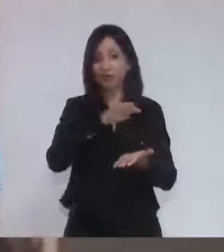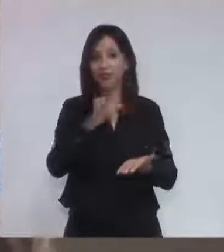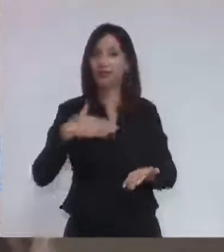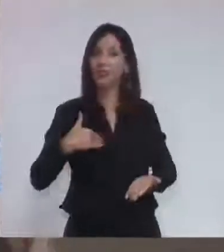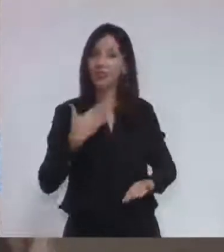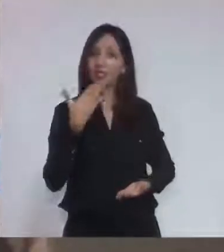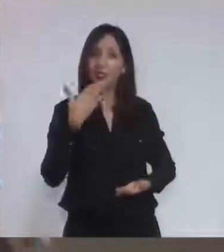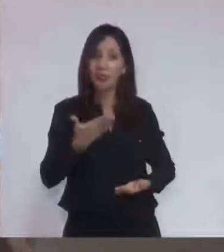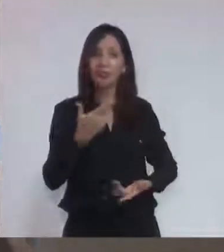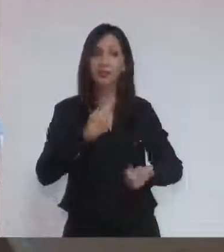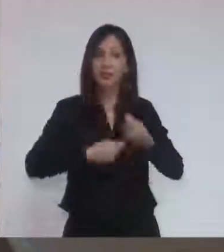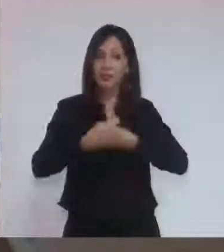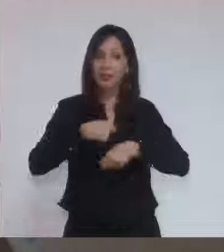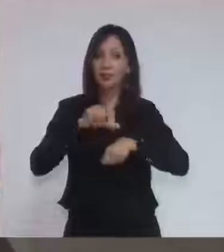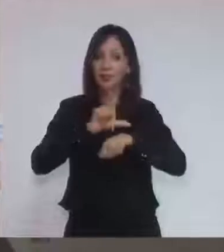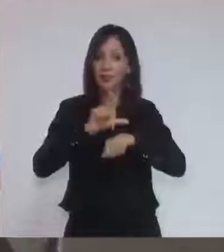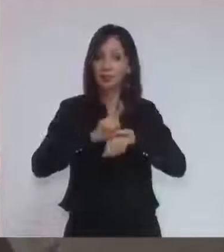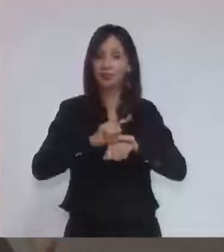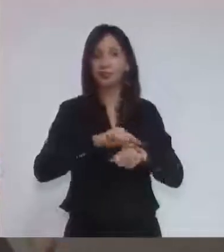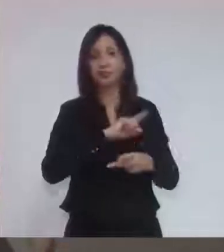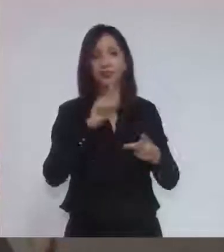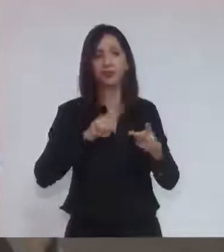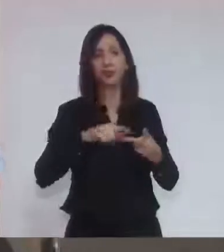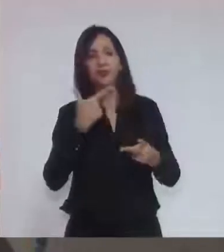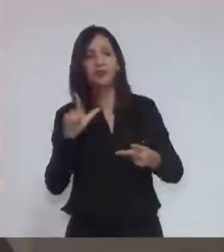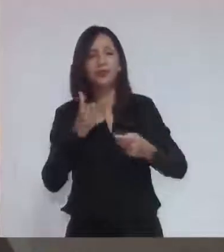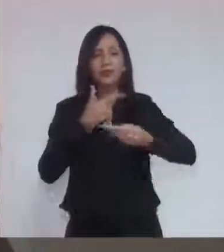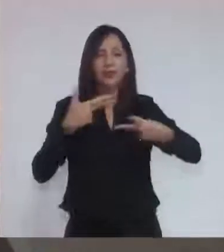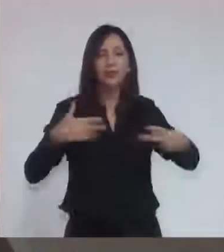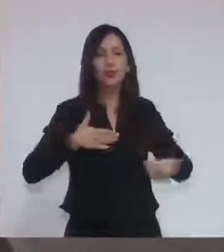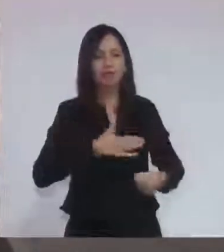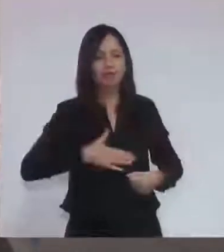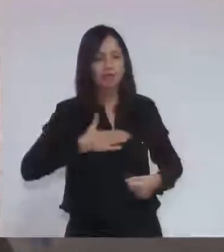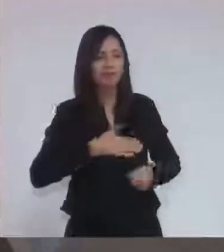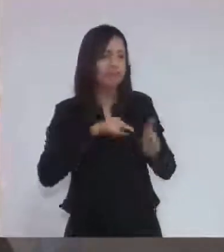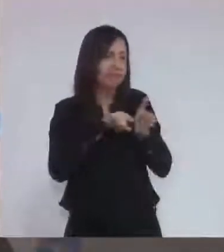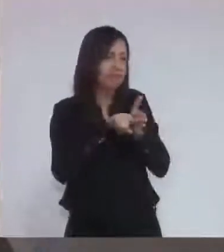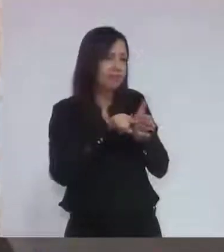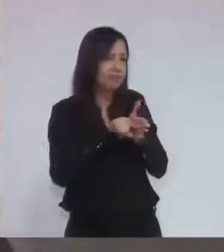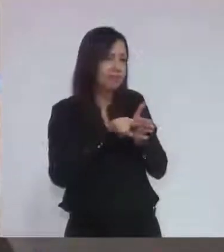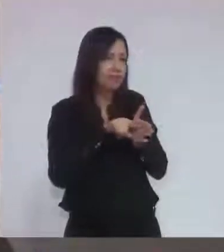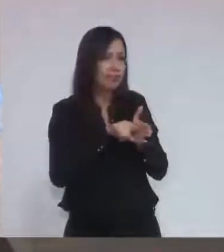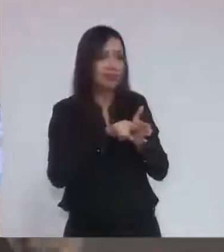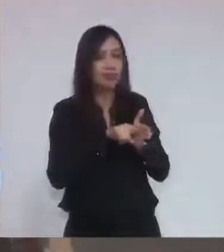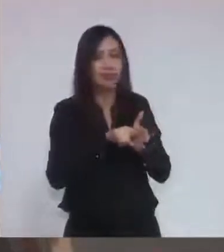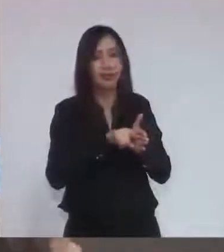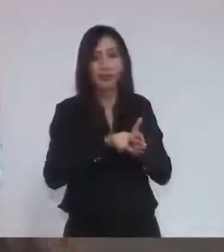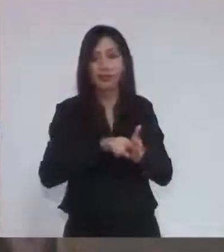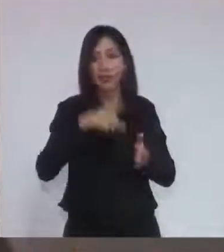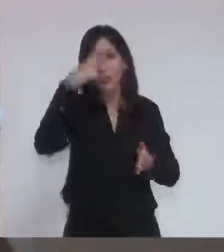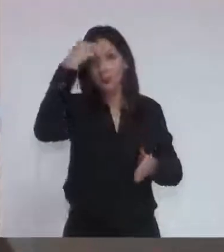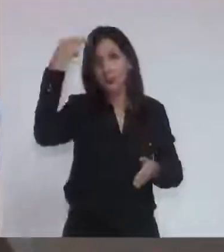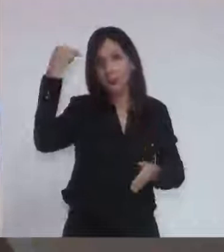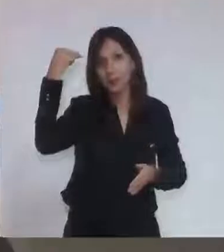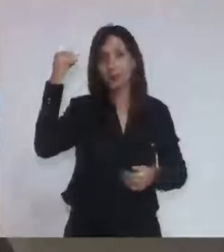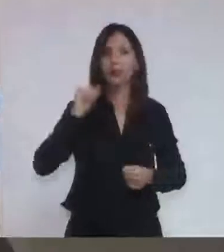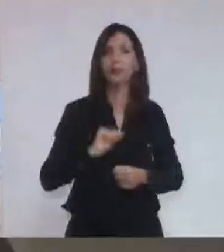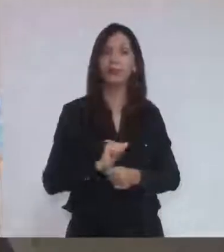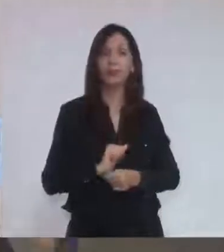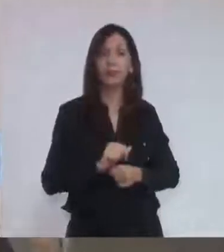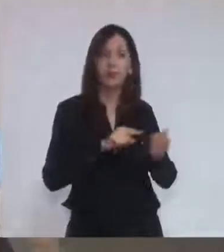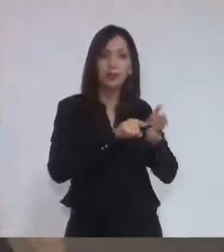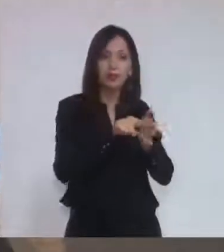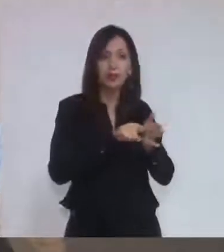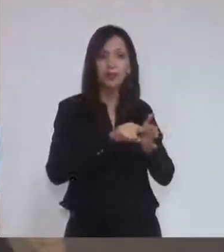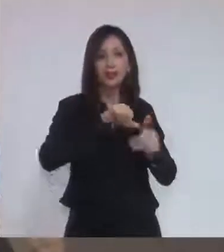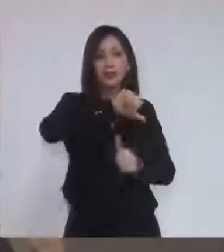reivindicação desses comerciantes. O outro ponto que eles pediram para a gente analisar, na verdade, para o Poder Executivo analisar, é a